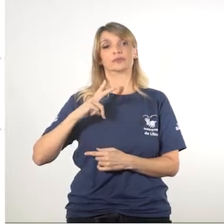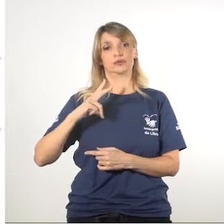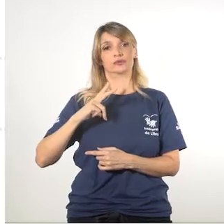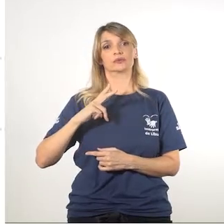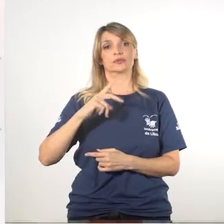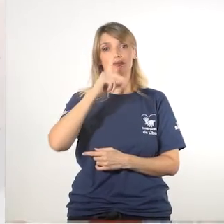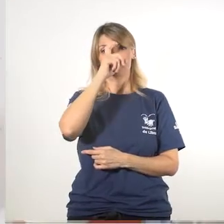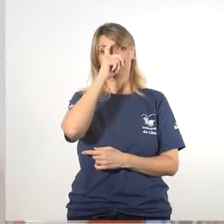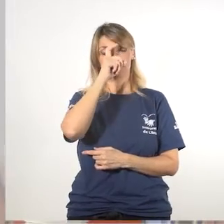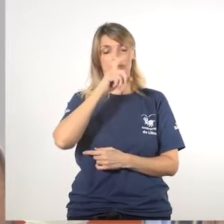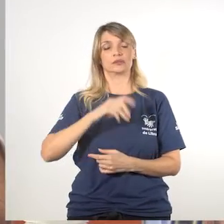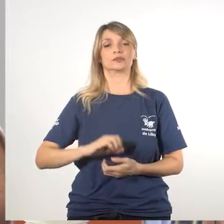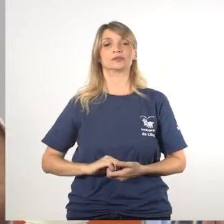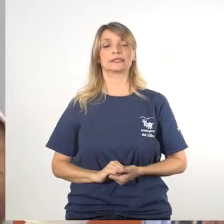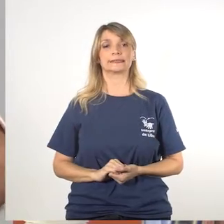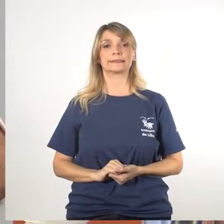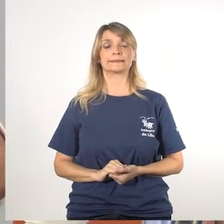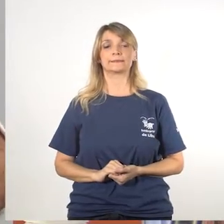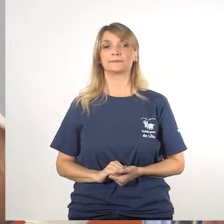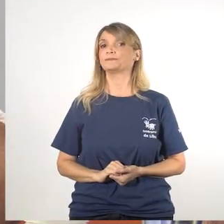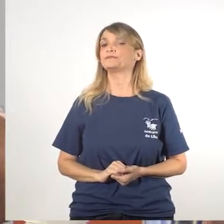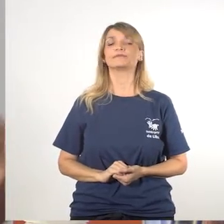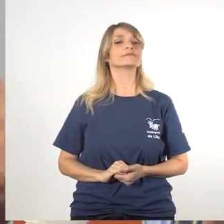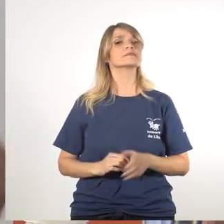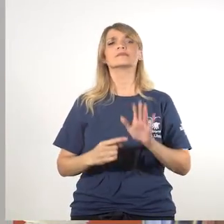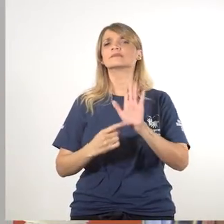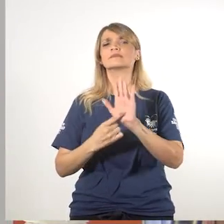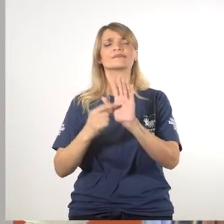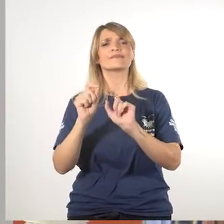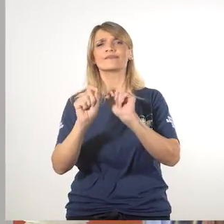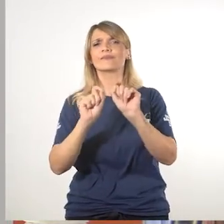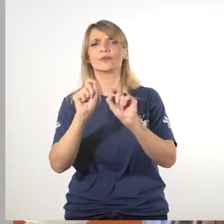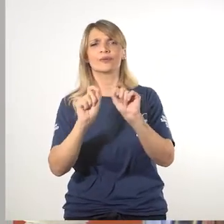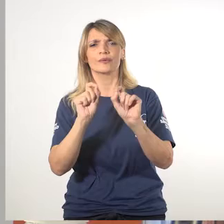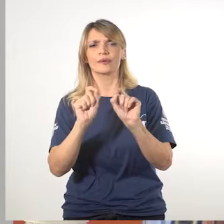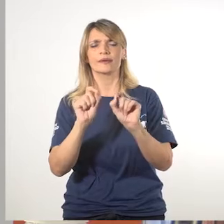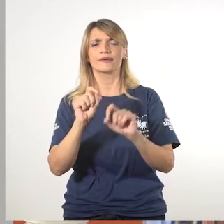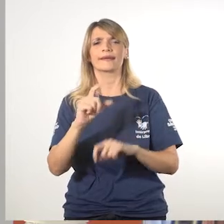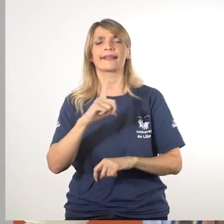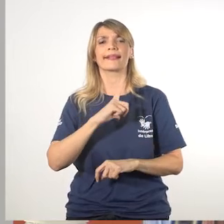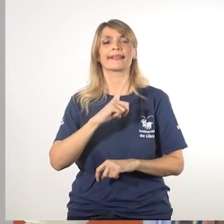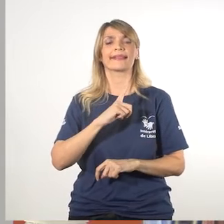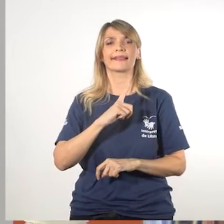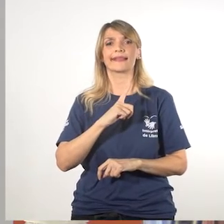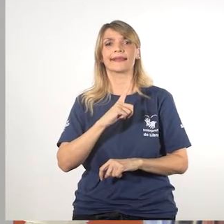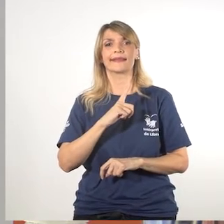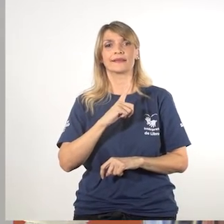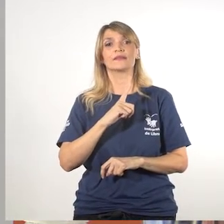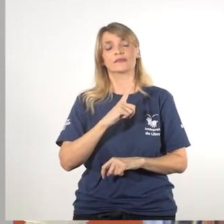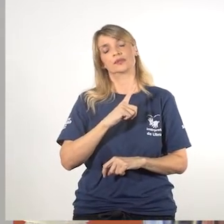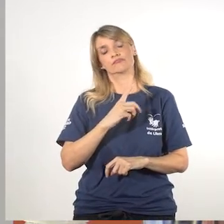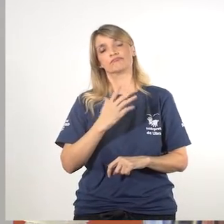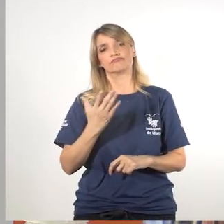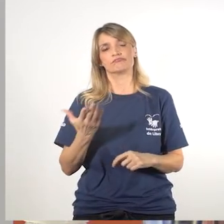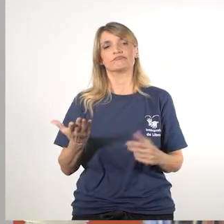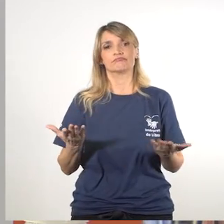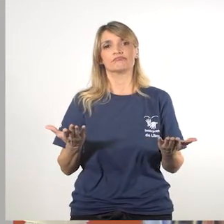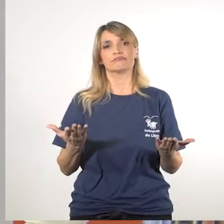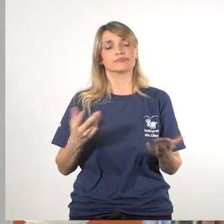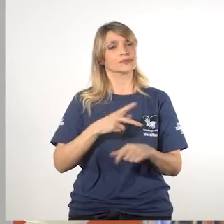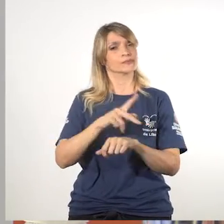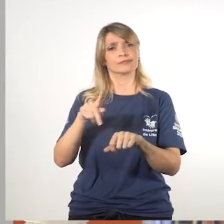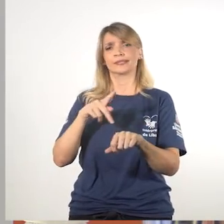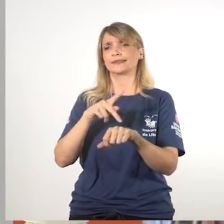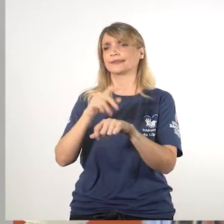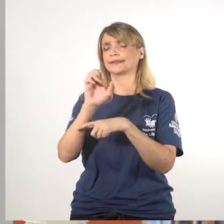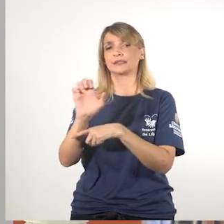né? O que mostra que nós, enfim, tivemos, como de certo, todo o país e o